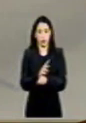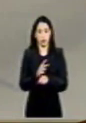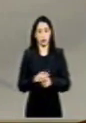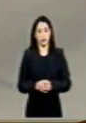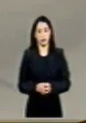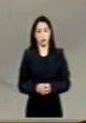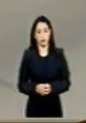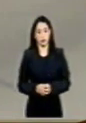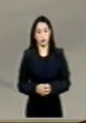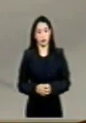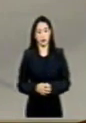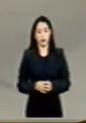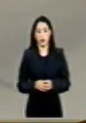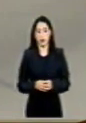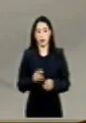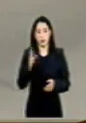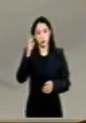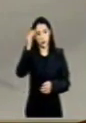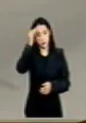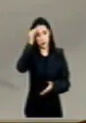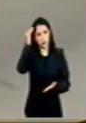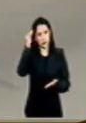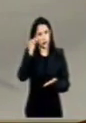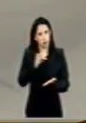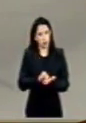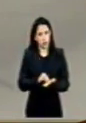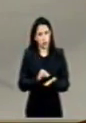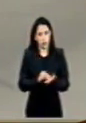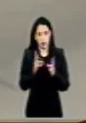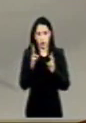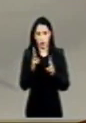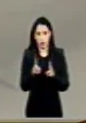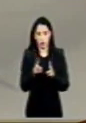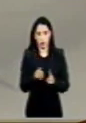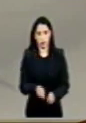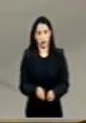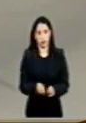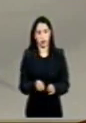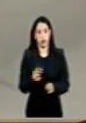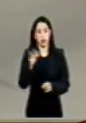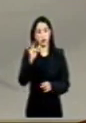no nosso entendimento, há de ser conferida também em relação à prerrogativa de foro.